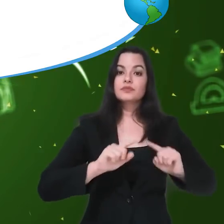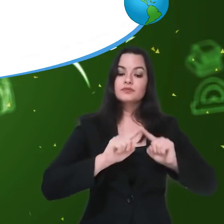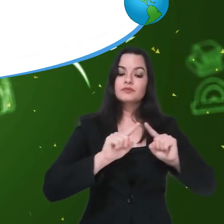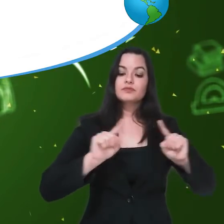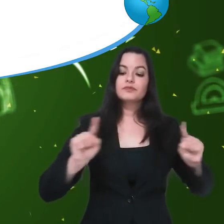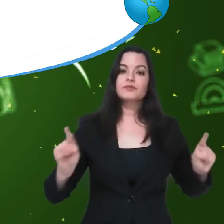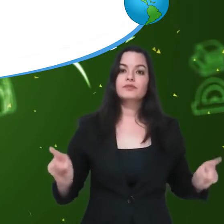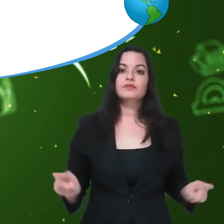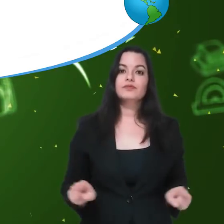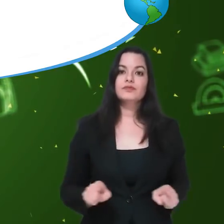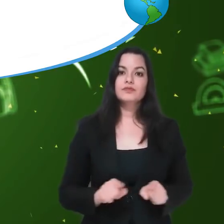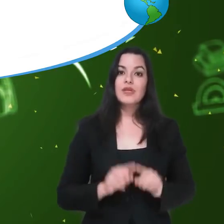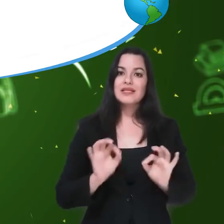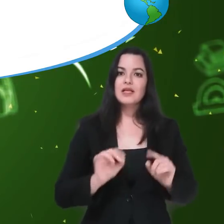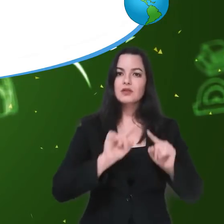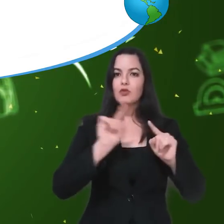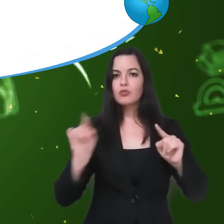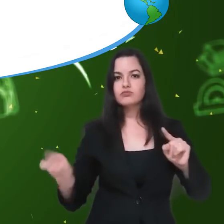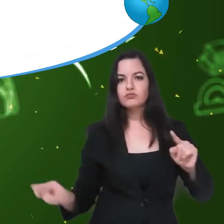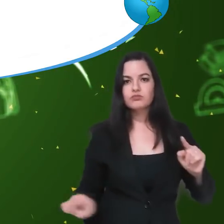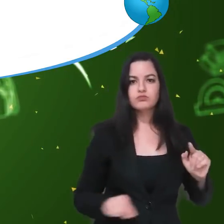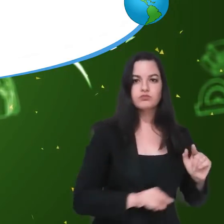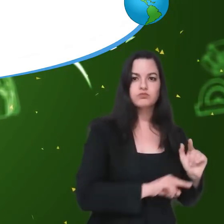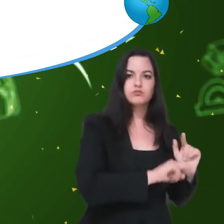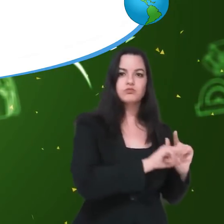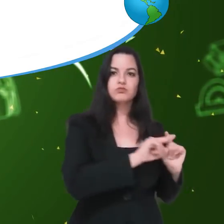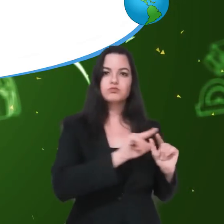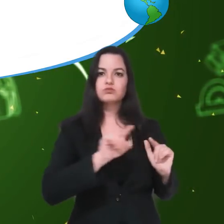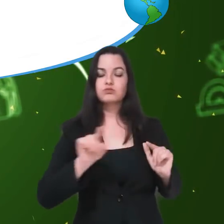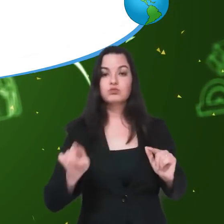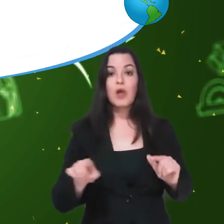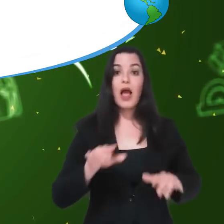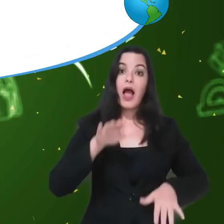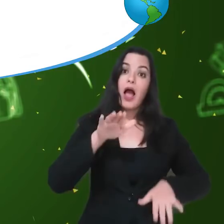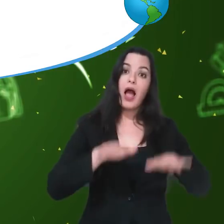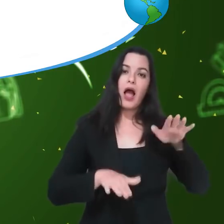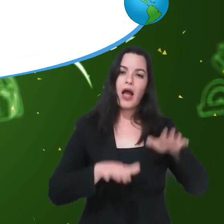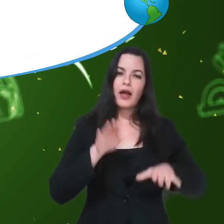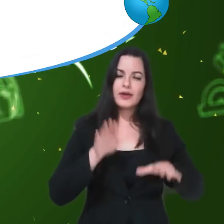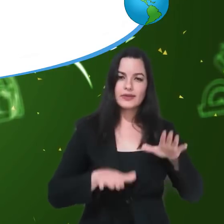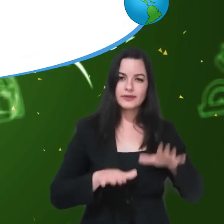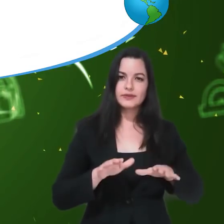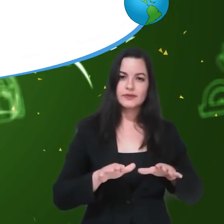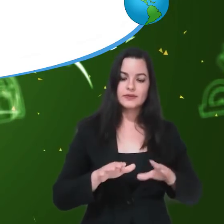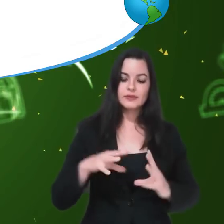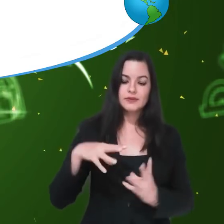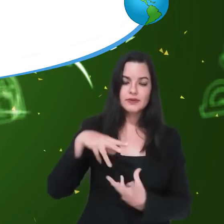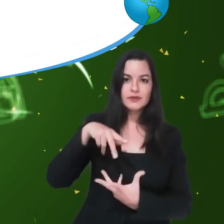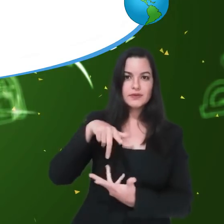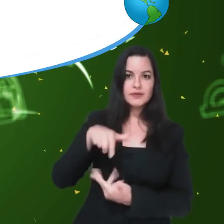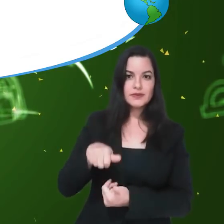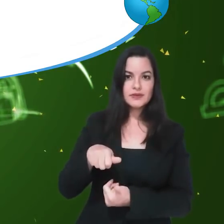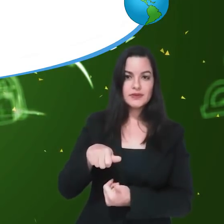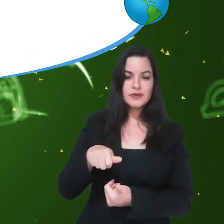corretamente representada. Então, observe que, em alguns momentos, o planeta Terra está passando